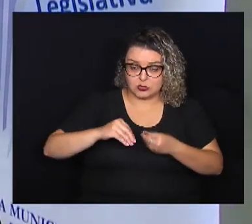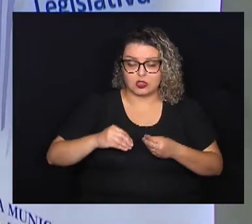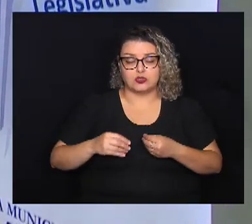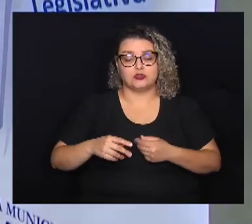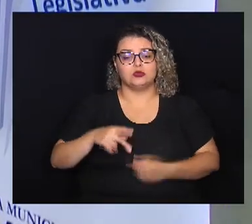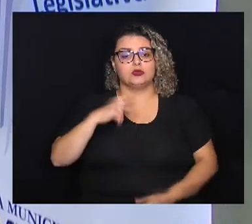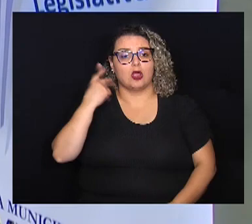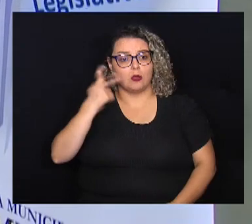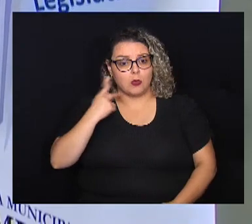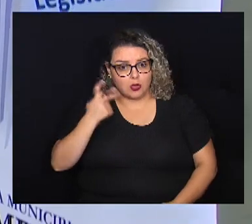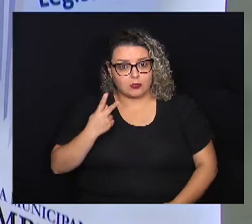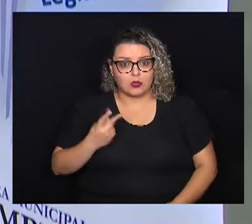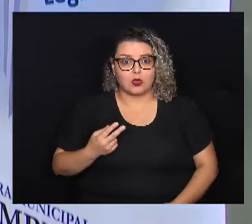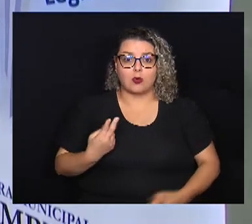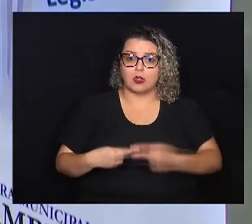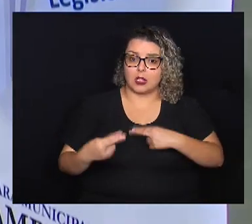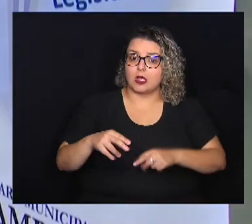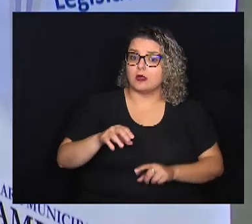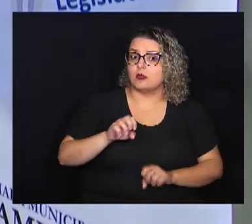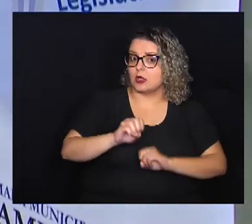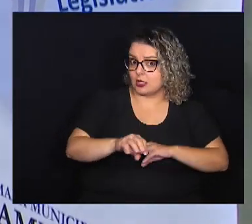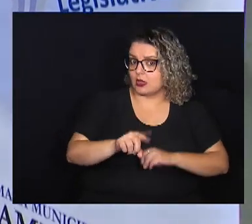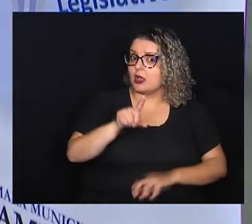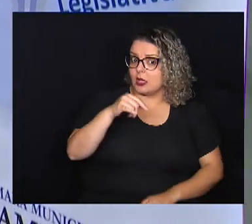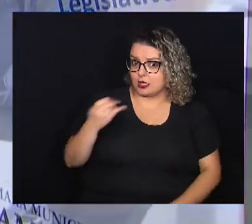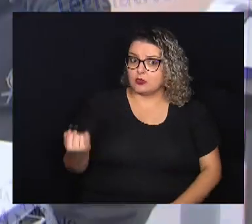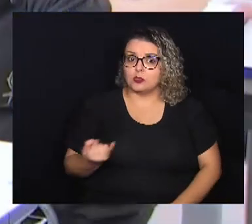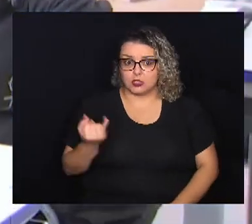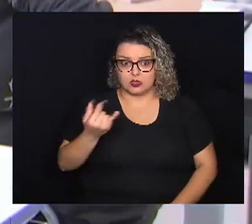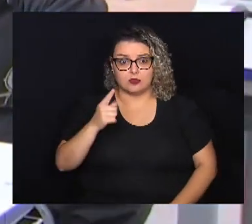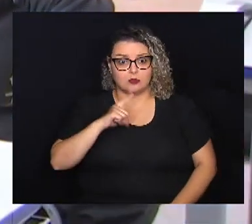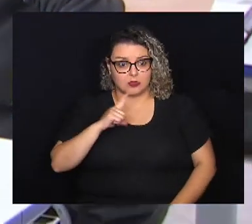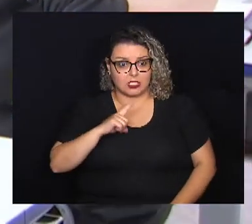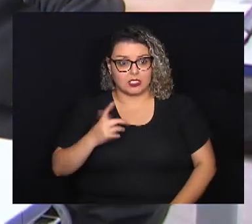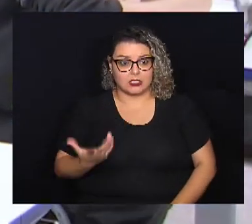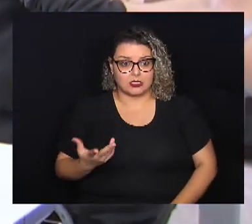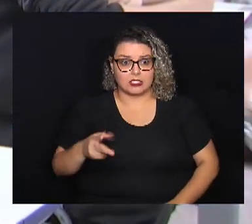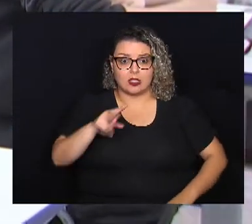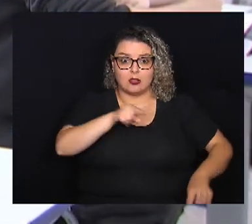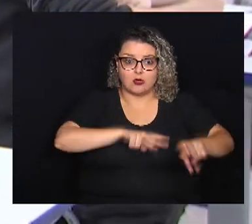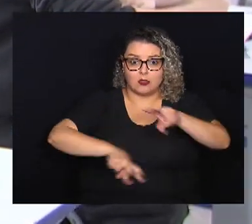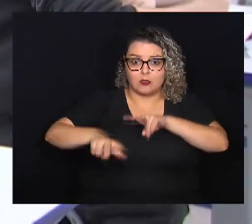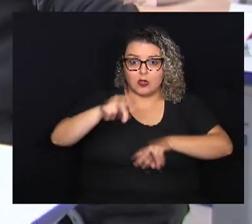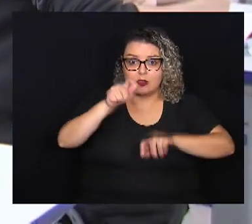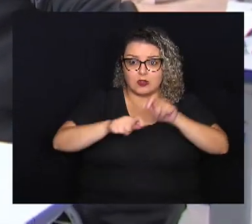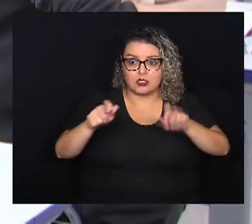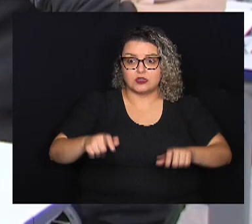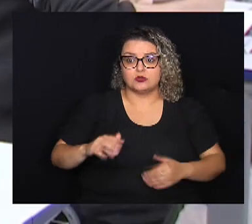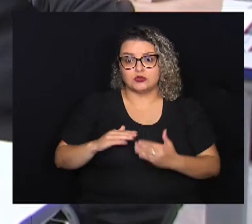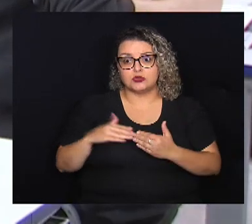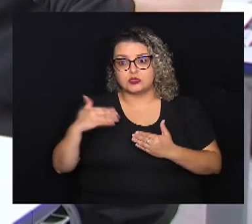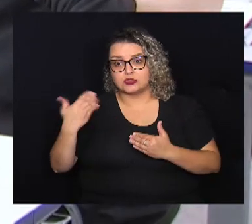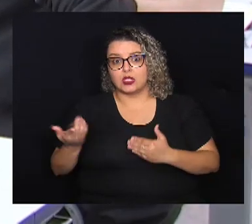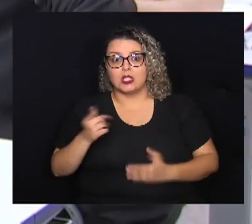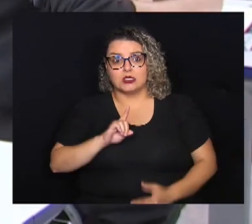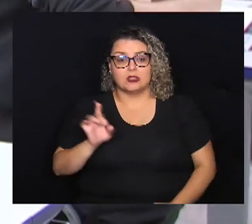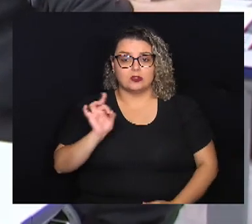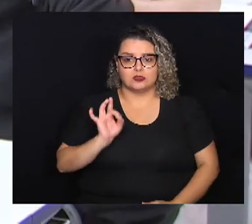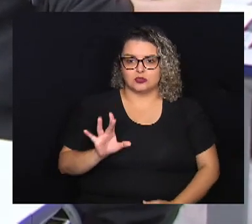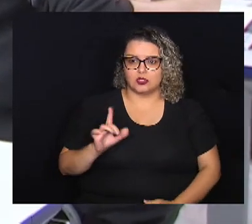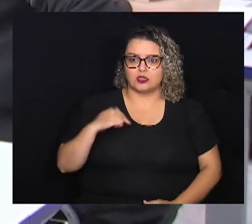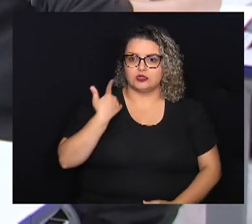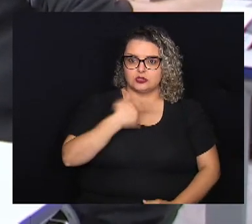em relação à educação Isso é muito importante para eles terem uma visão de pessoas de fora não só da gente corpo